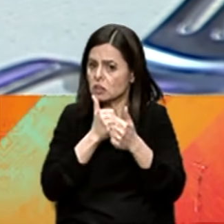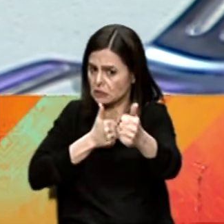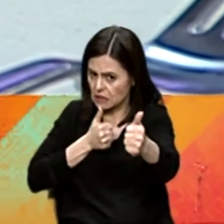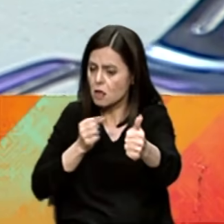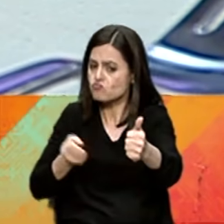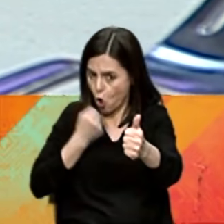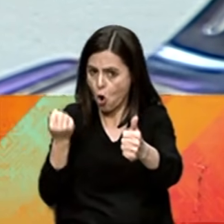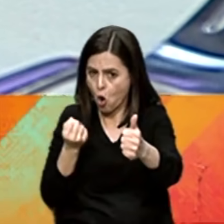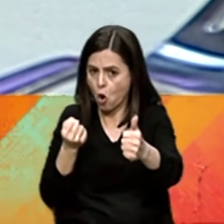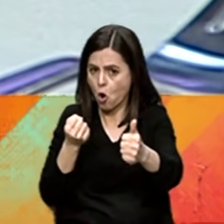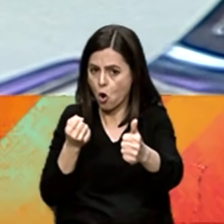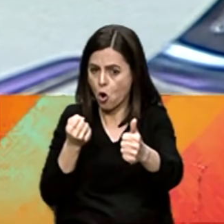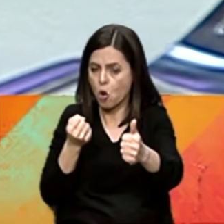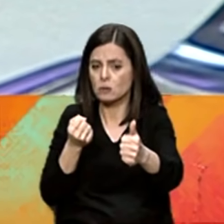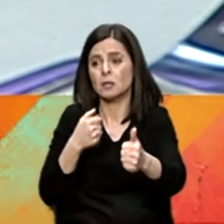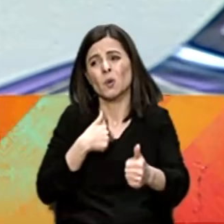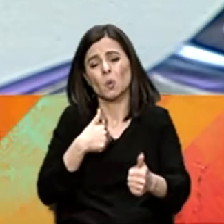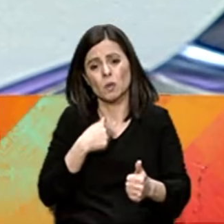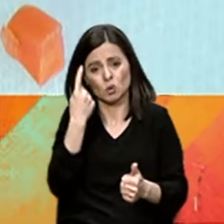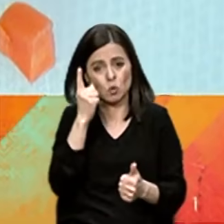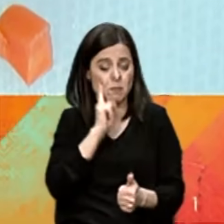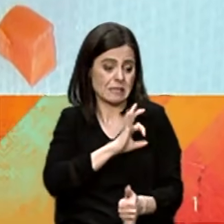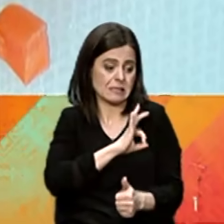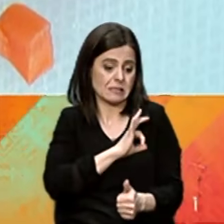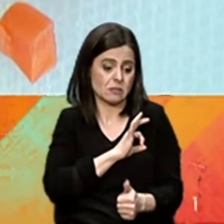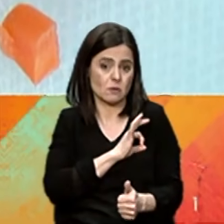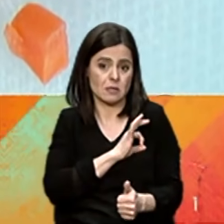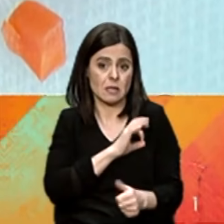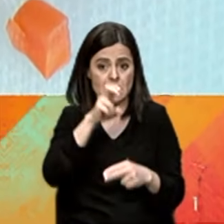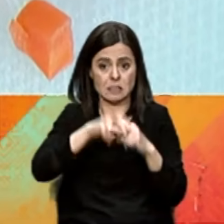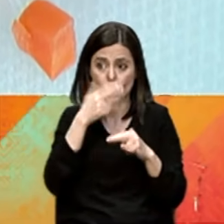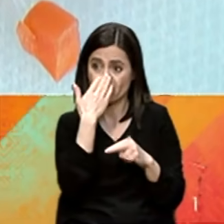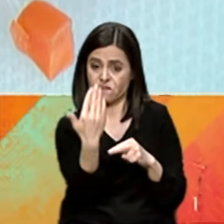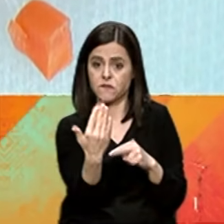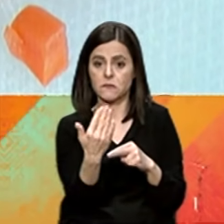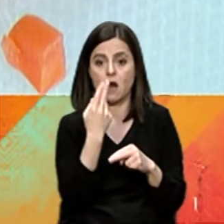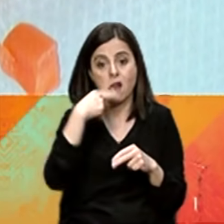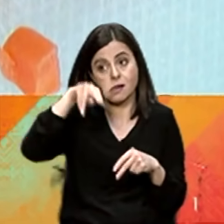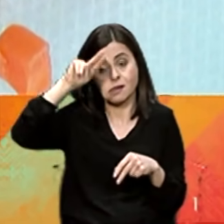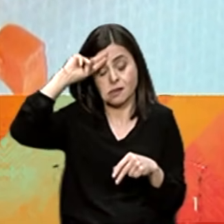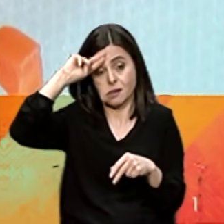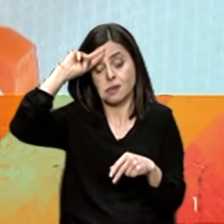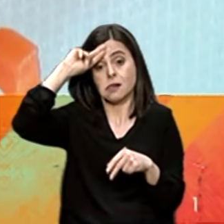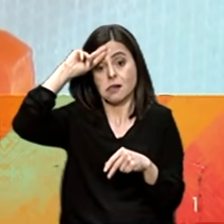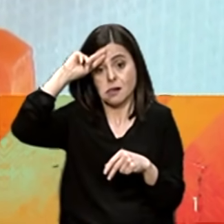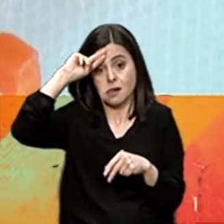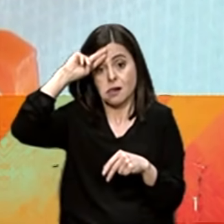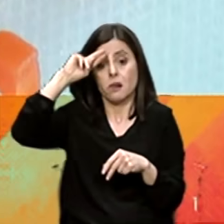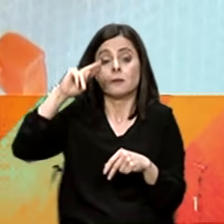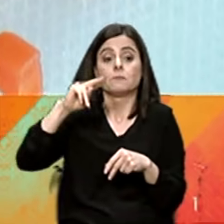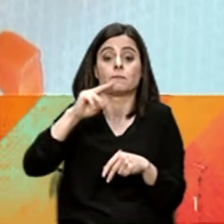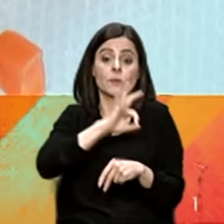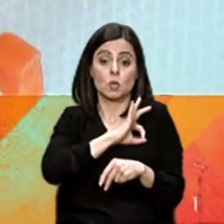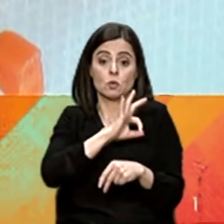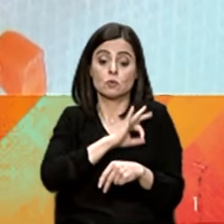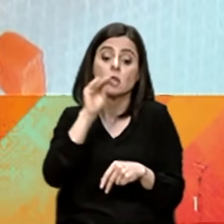entre os passageiros? Olha, hoje por acaso houve uma senhora que até se sentou à minha frente, portanto houve um engano no e o senhor revisor chamou